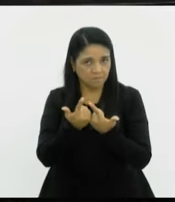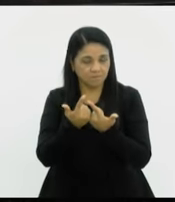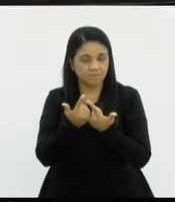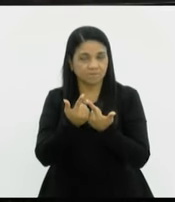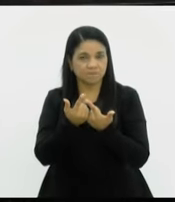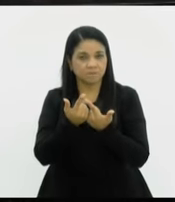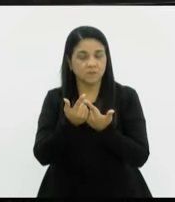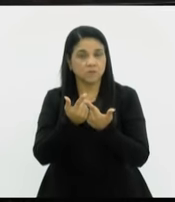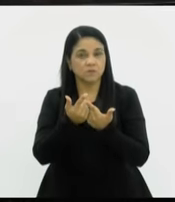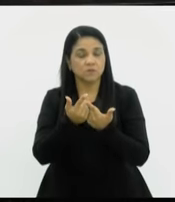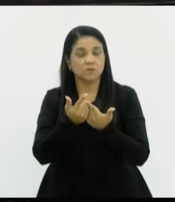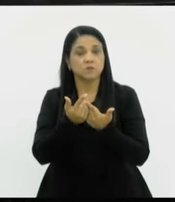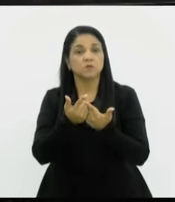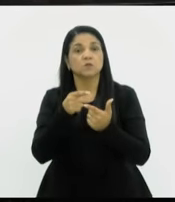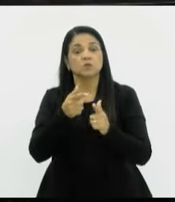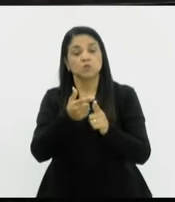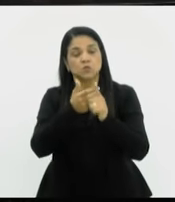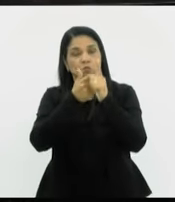suspender